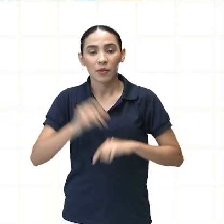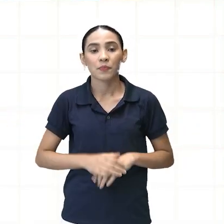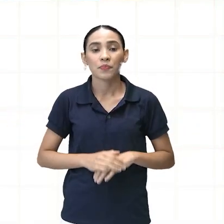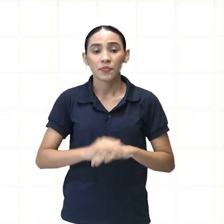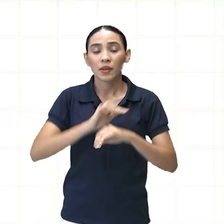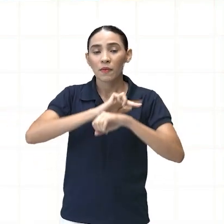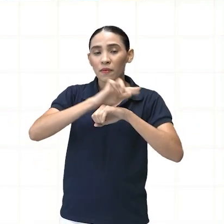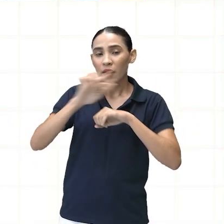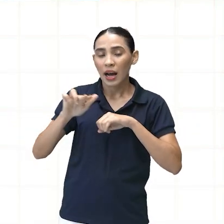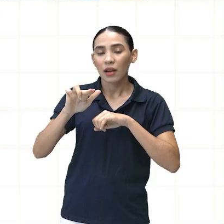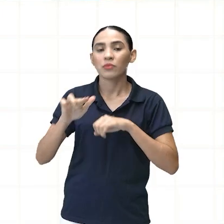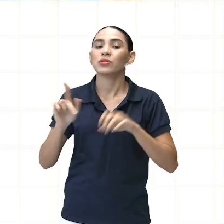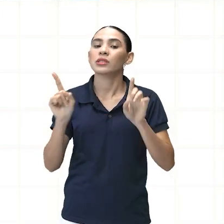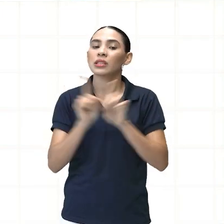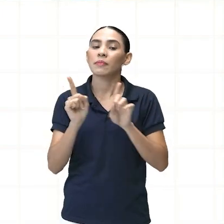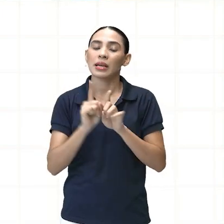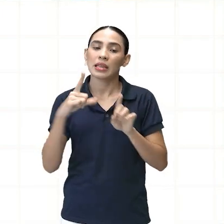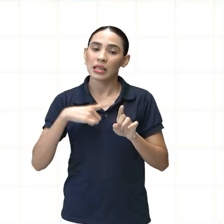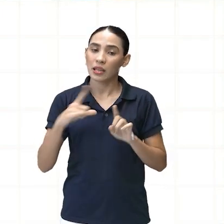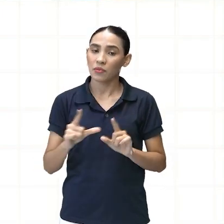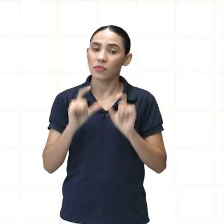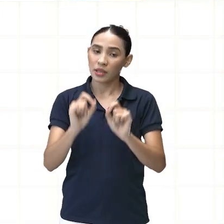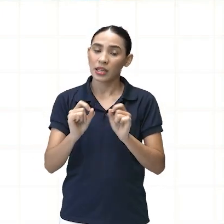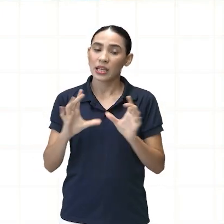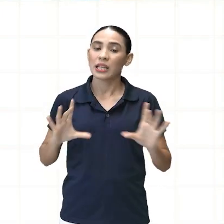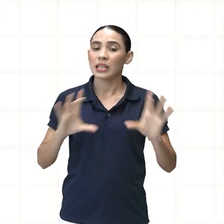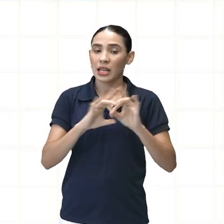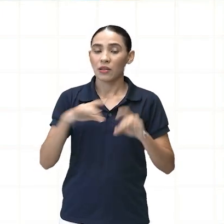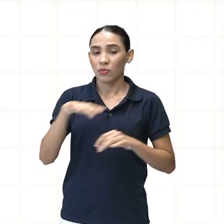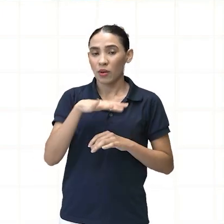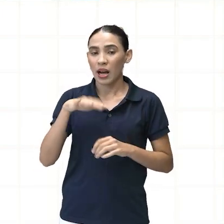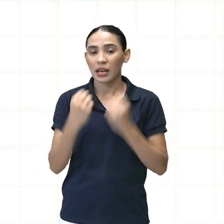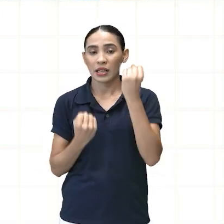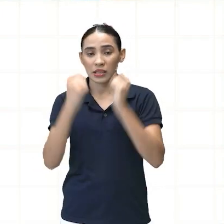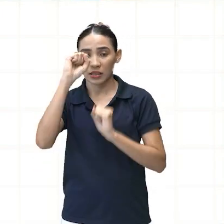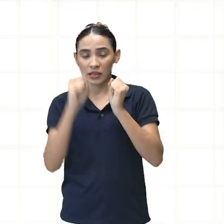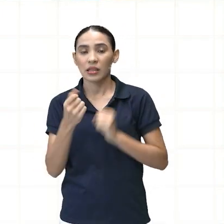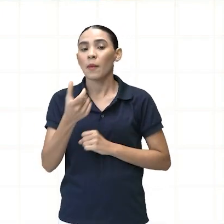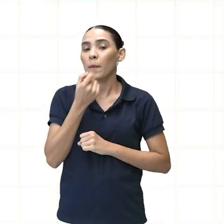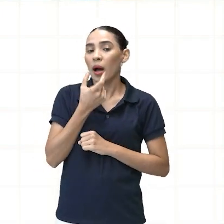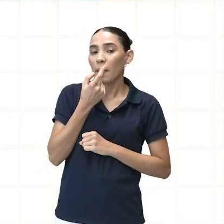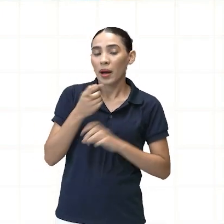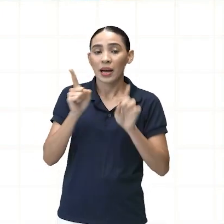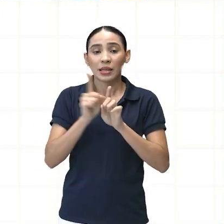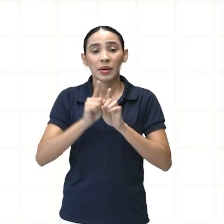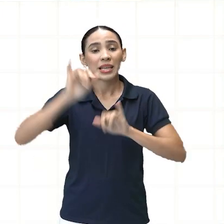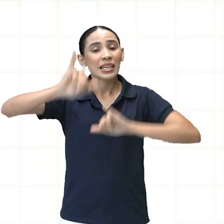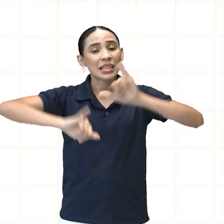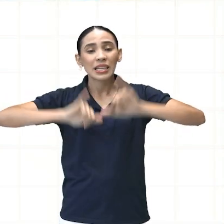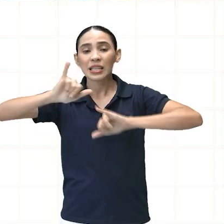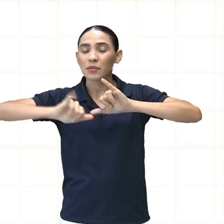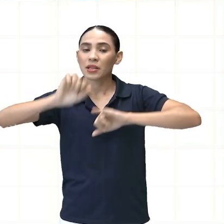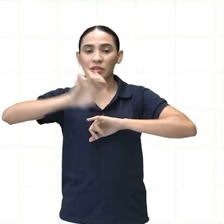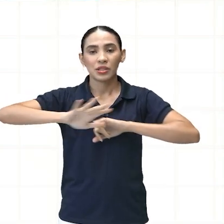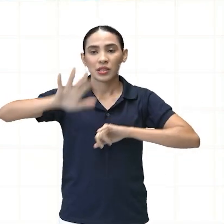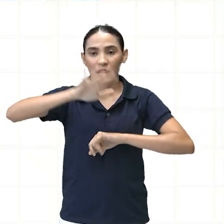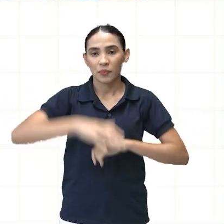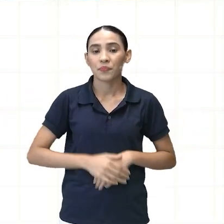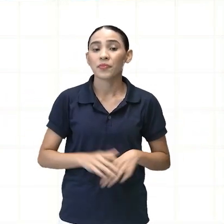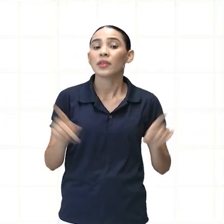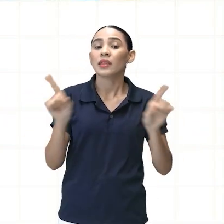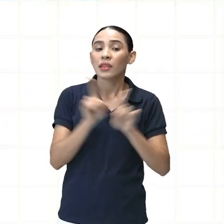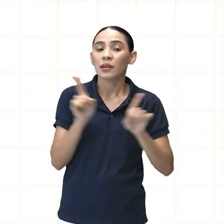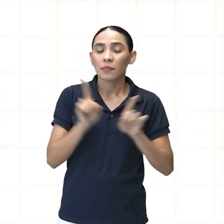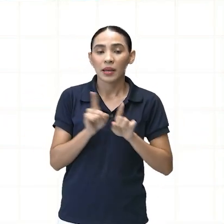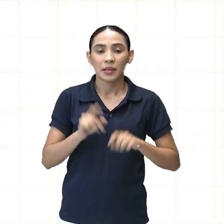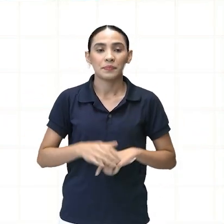desses produtos aqui, tem aqueles também ligados à indústria farmacêutica e à indústria química de uma forma geral, que